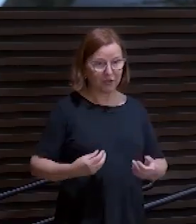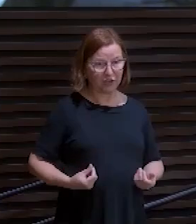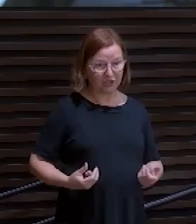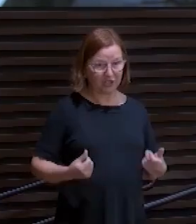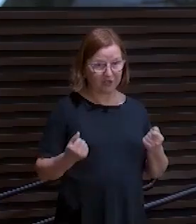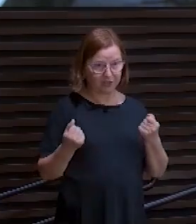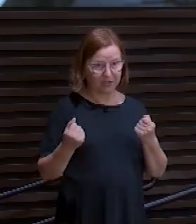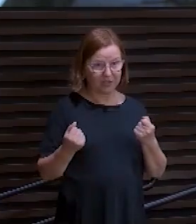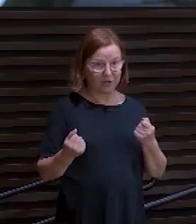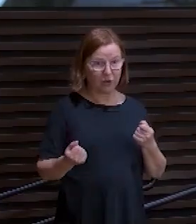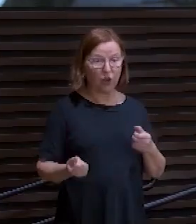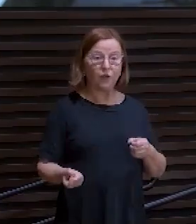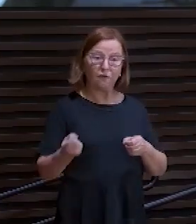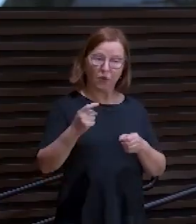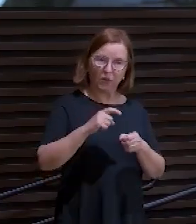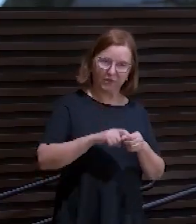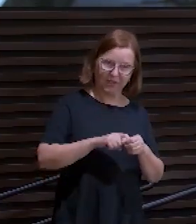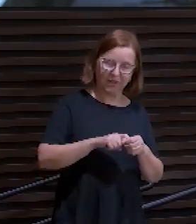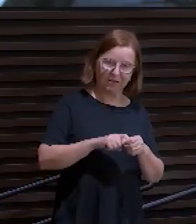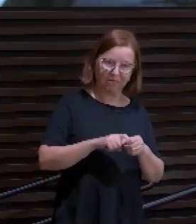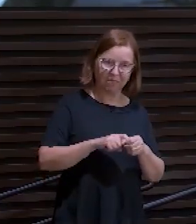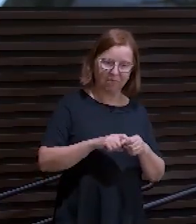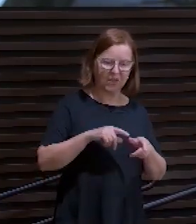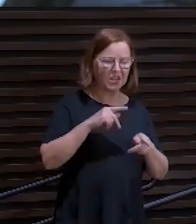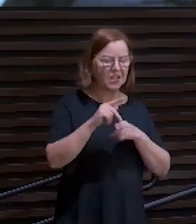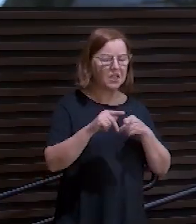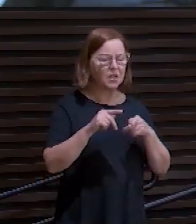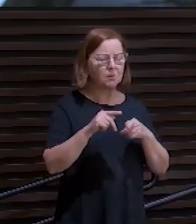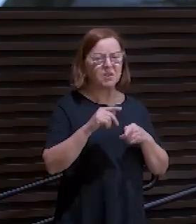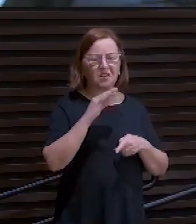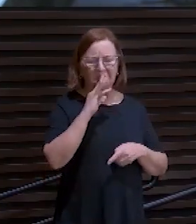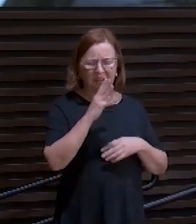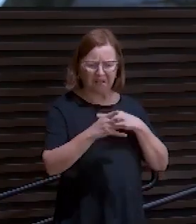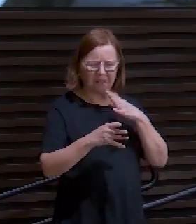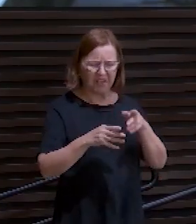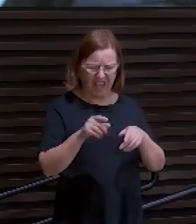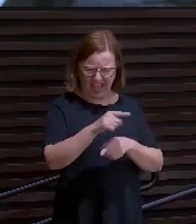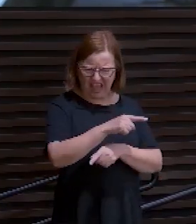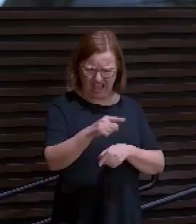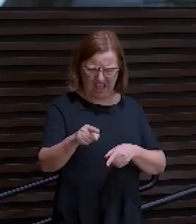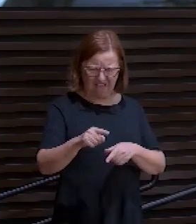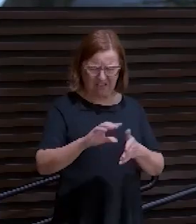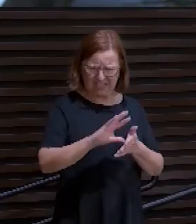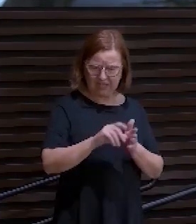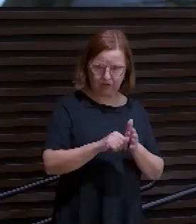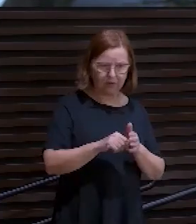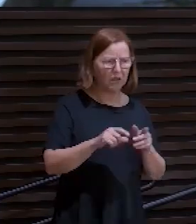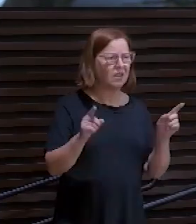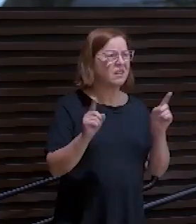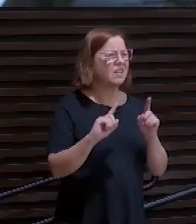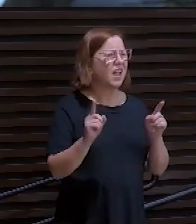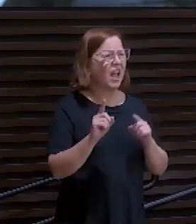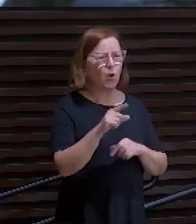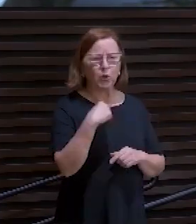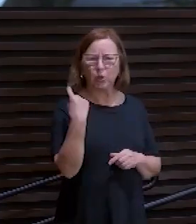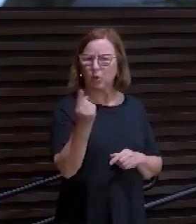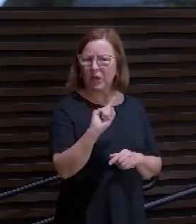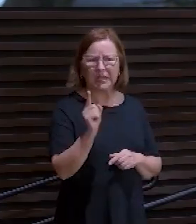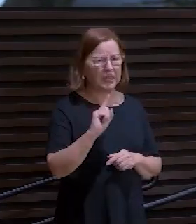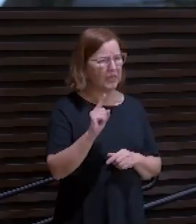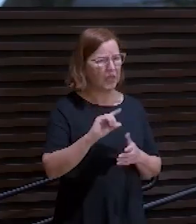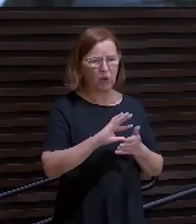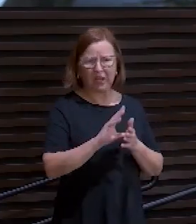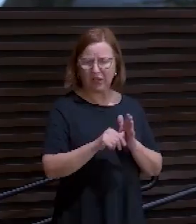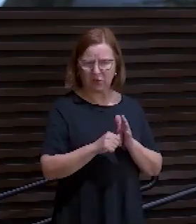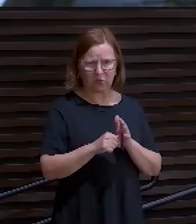de ladrões. E eles se defenderam e disseram: não, meu senhor, nós não somos ladrões. Nós somos homens honestos.